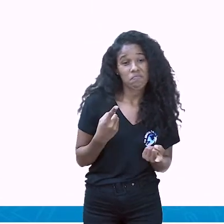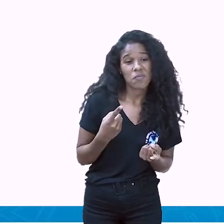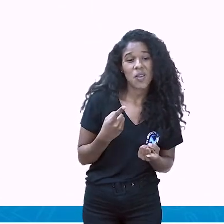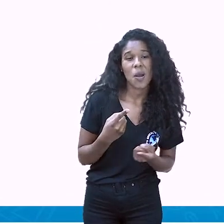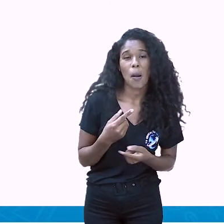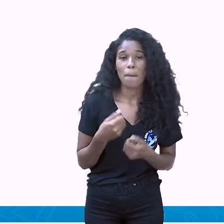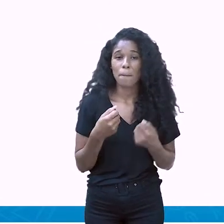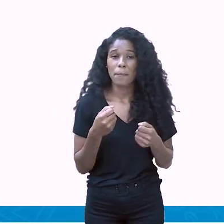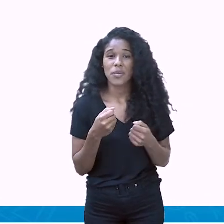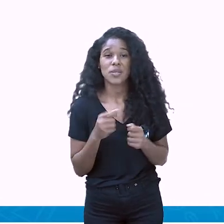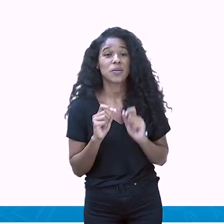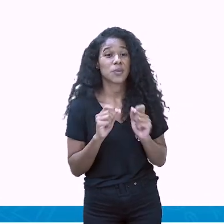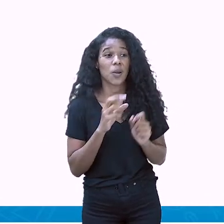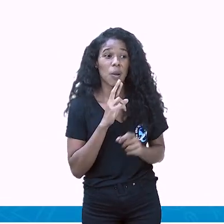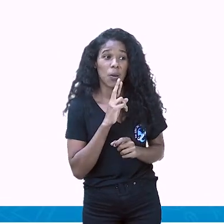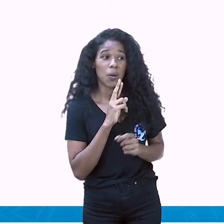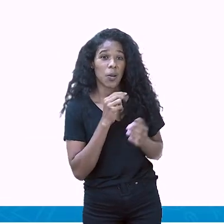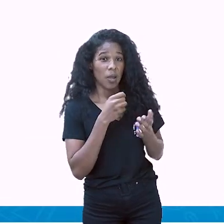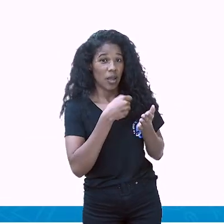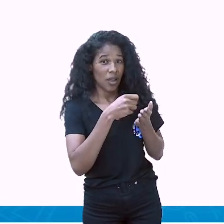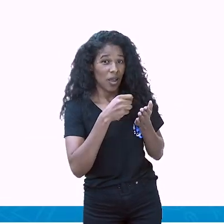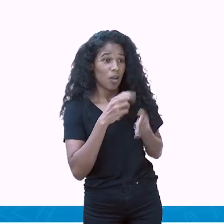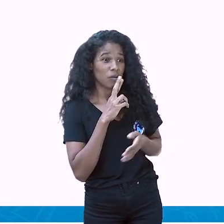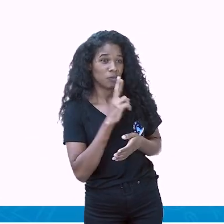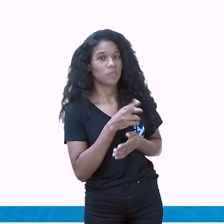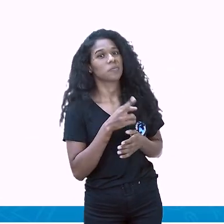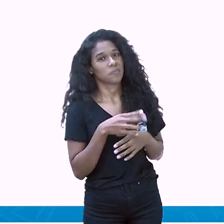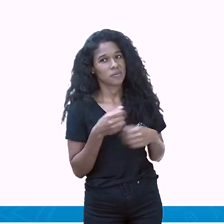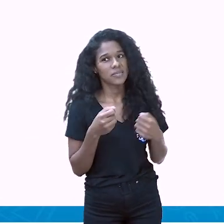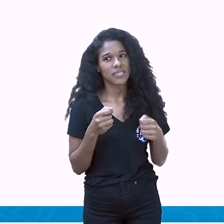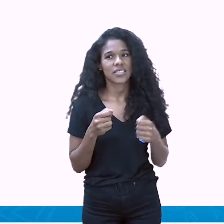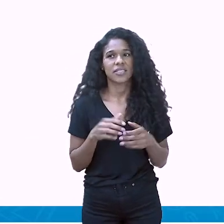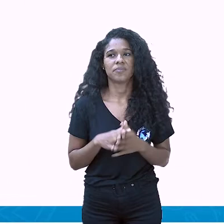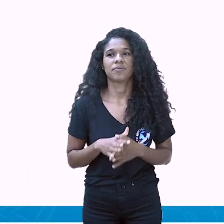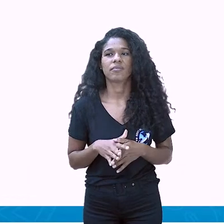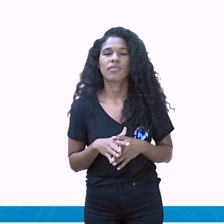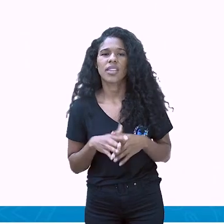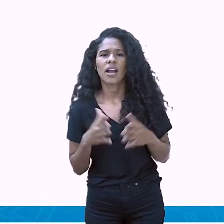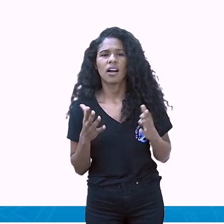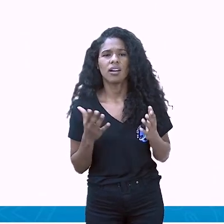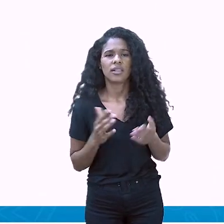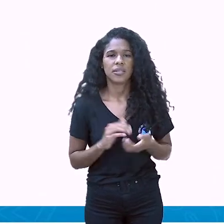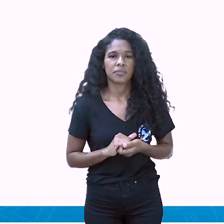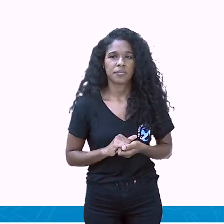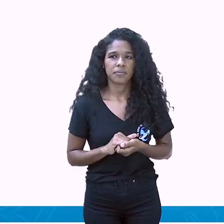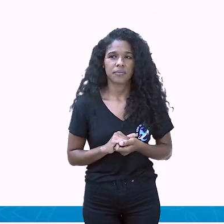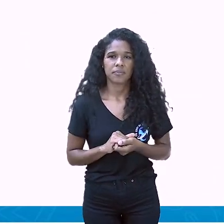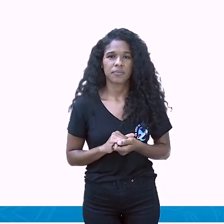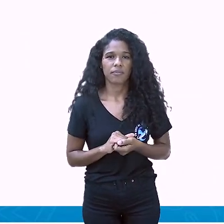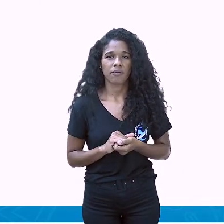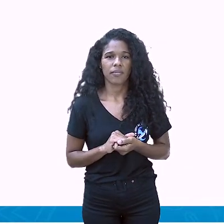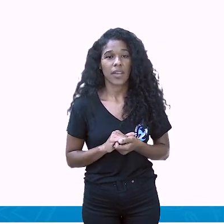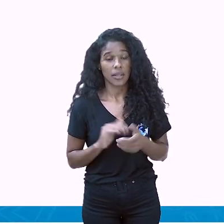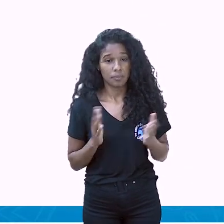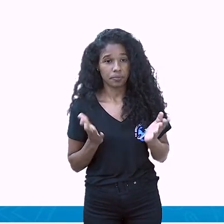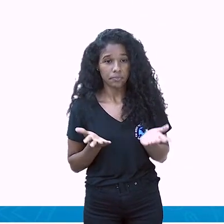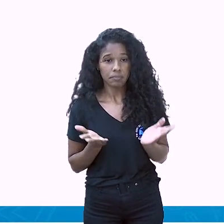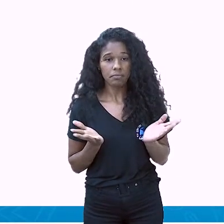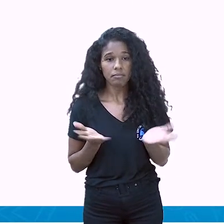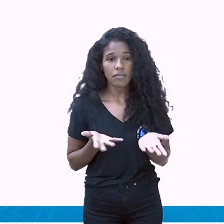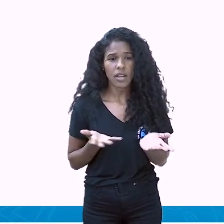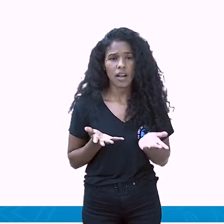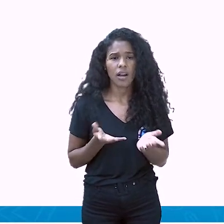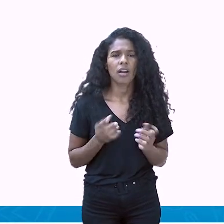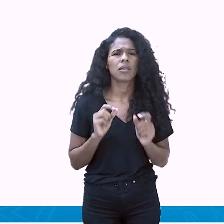fácil. Gente, agora falando aqui, ó, o bilhete queimando no bolso, tá vendo essa parte aqui? Não quer que o bilhete... Ups, foi mal aqui, vamos voltar aqui.